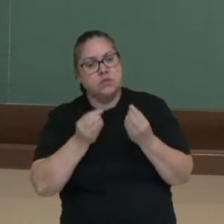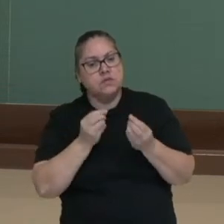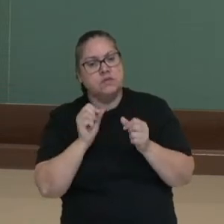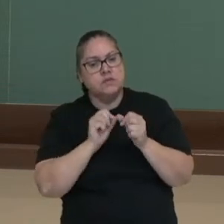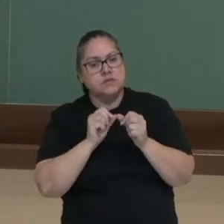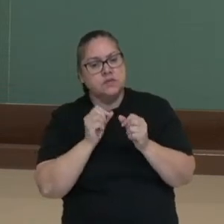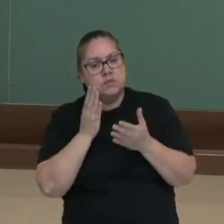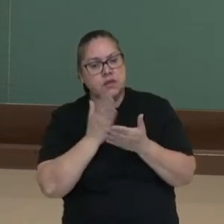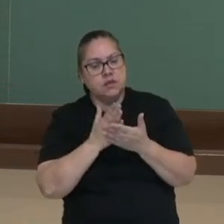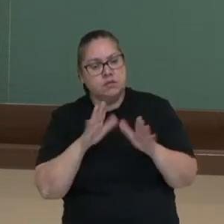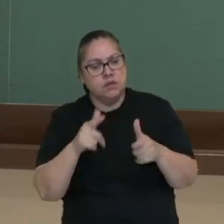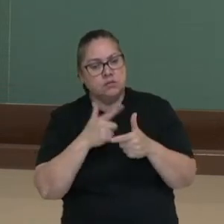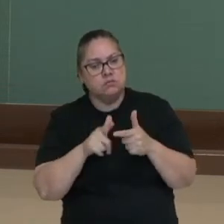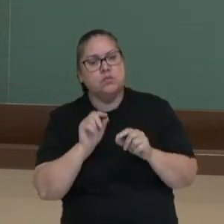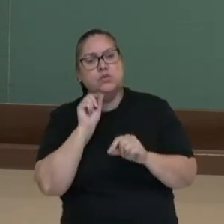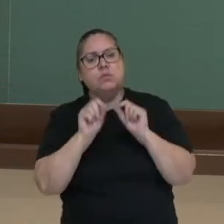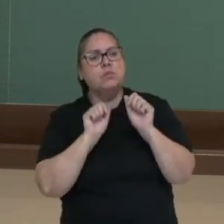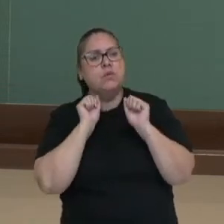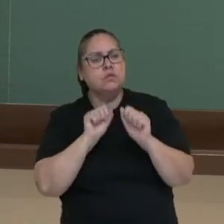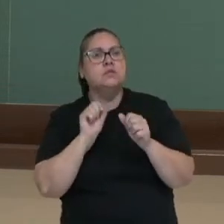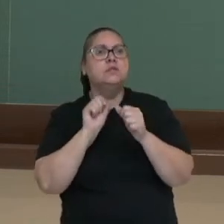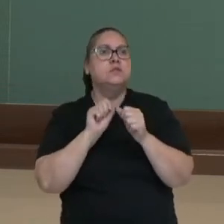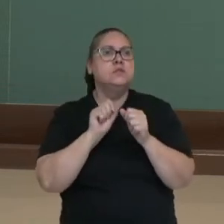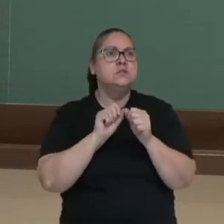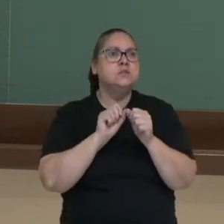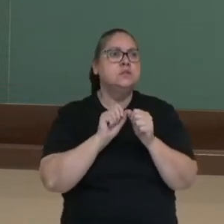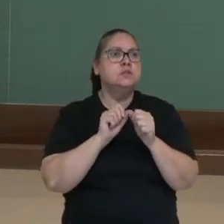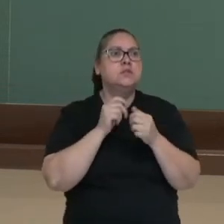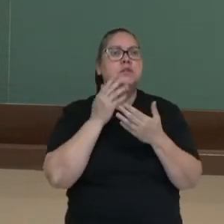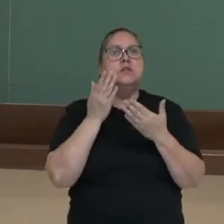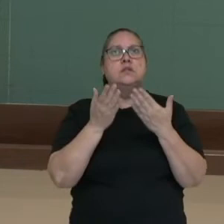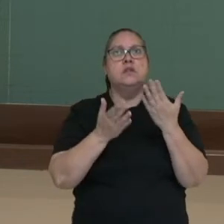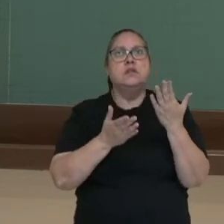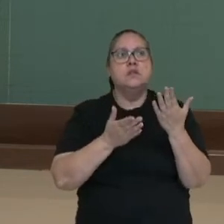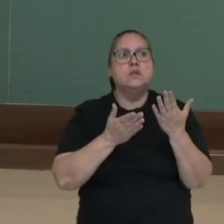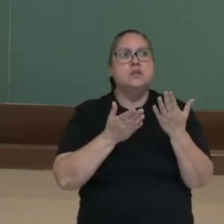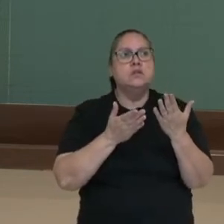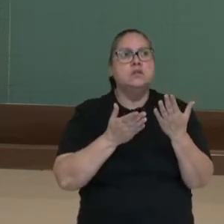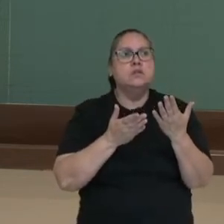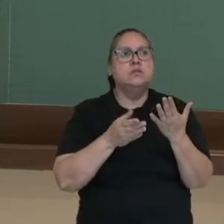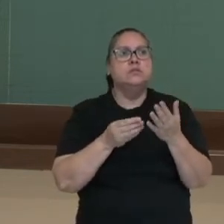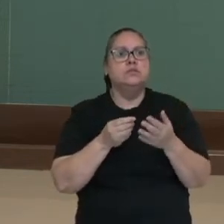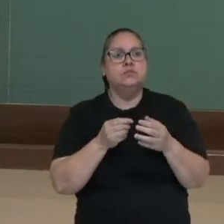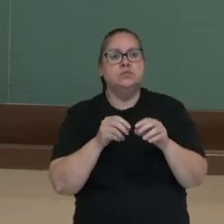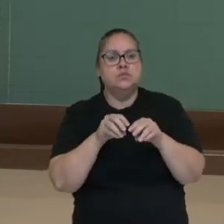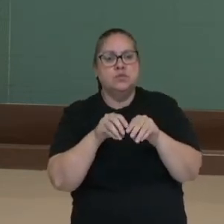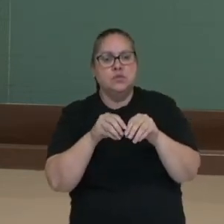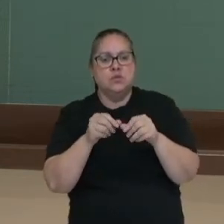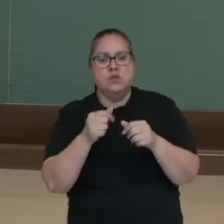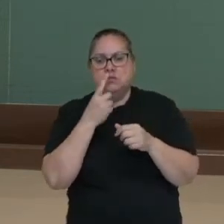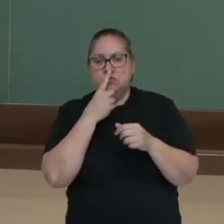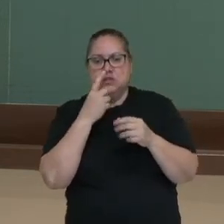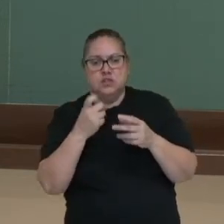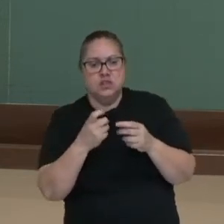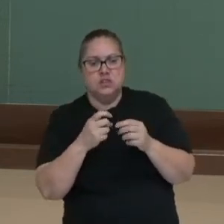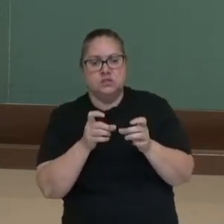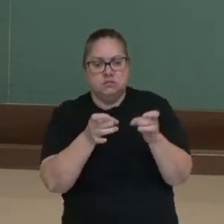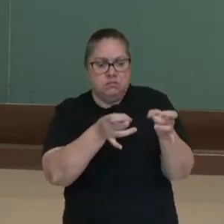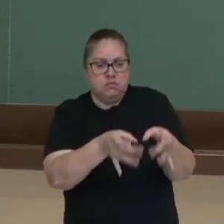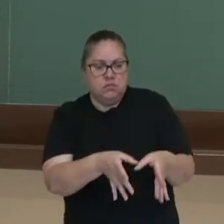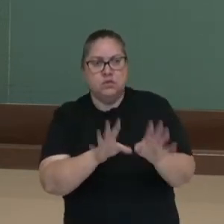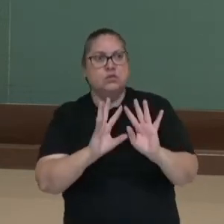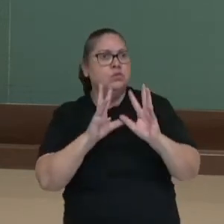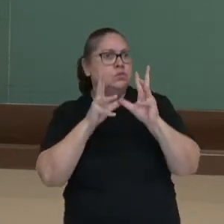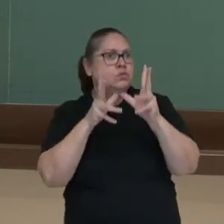então, o que é possível fazer, né? Falamos ali do resíduo sólido, dos lixos, do descarte de